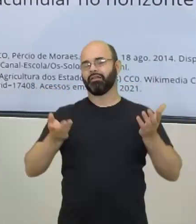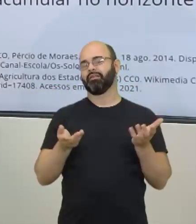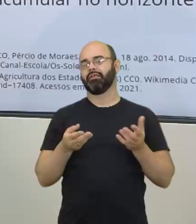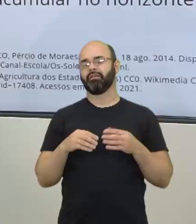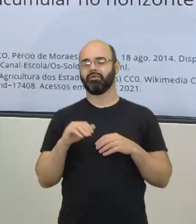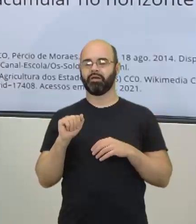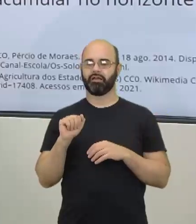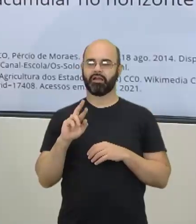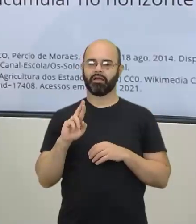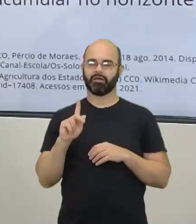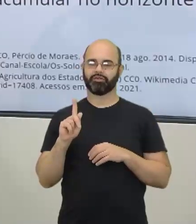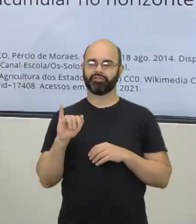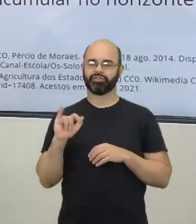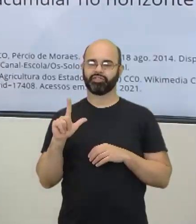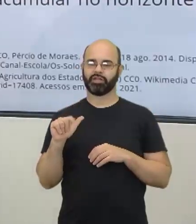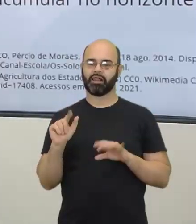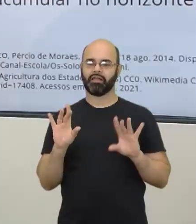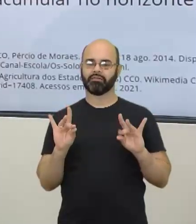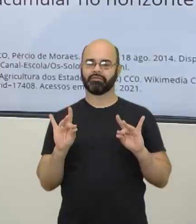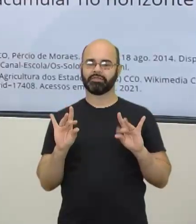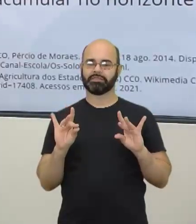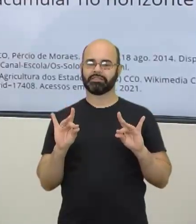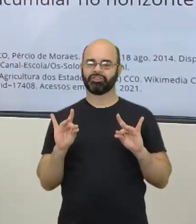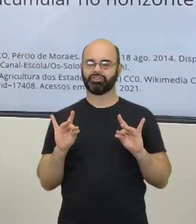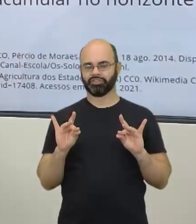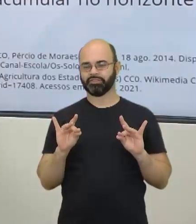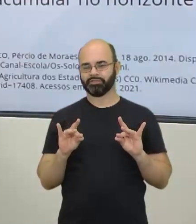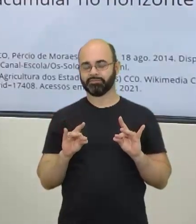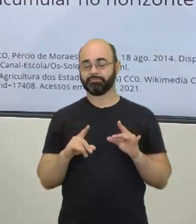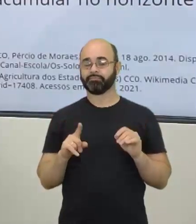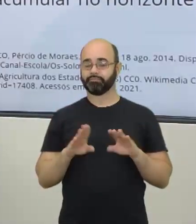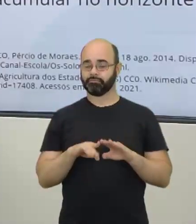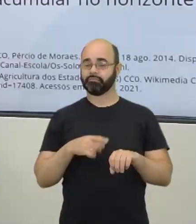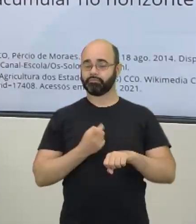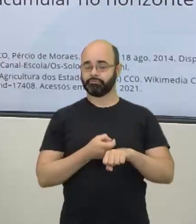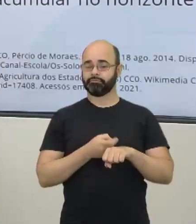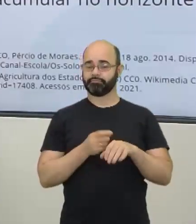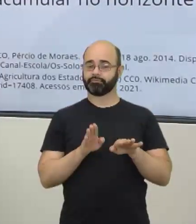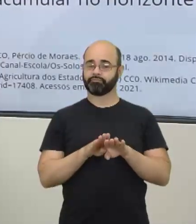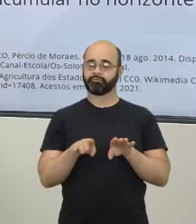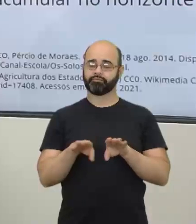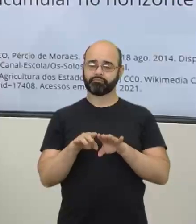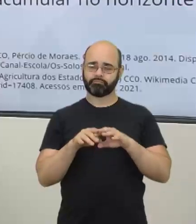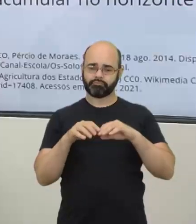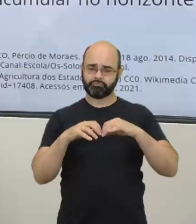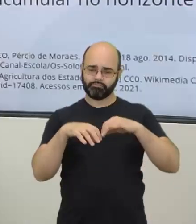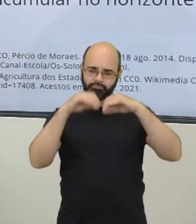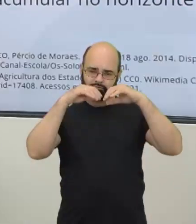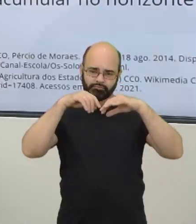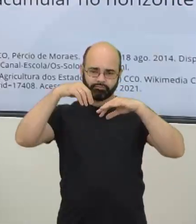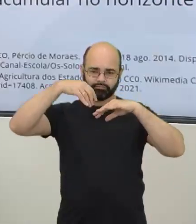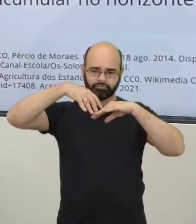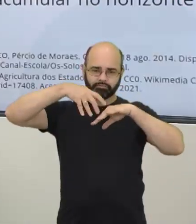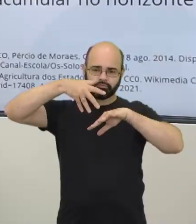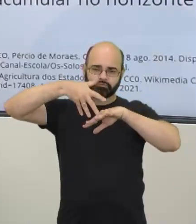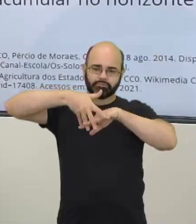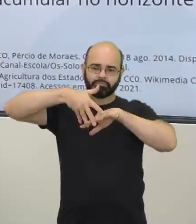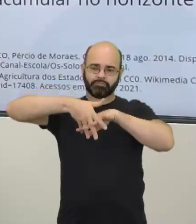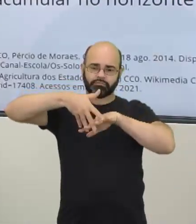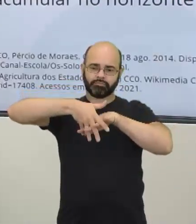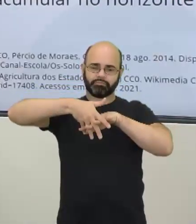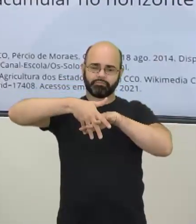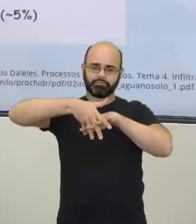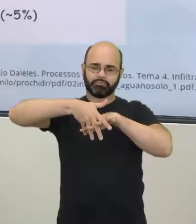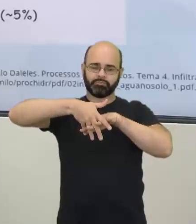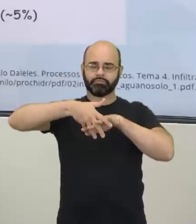de partículas era interessante porque tem propriedades físicas e tem os próprios poros, né? Como a areia tem, como a argila tem. Então